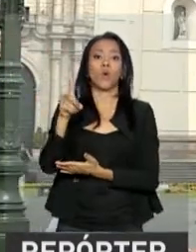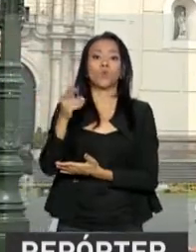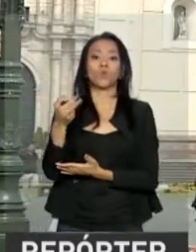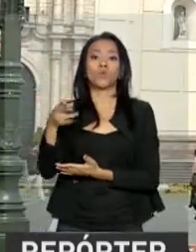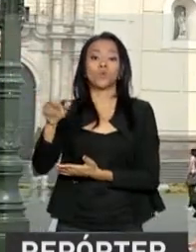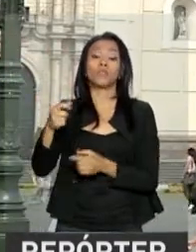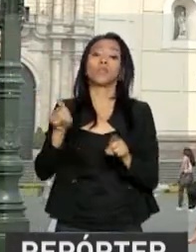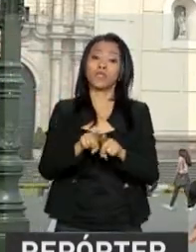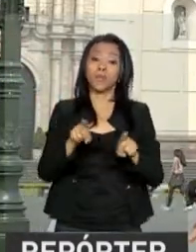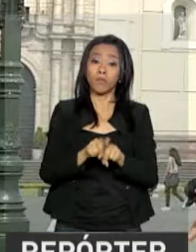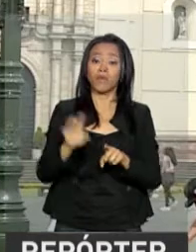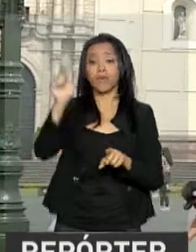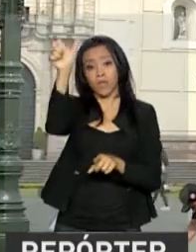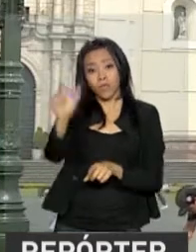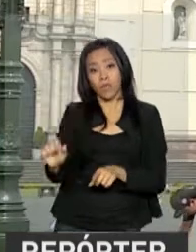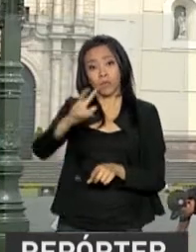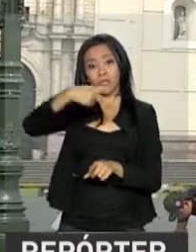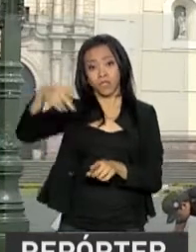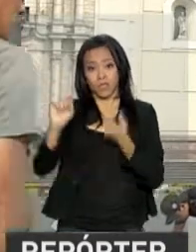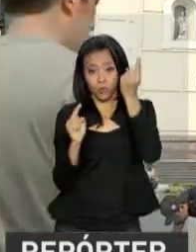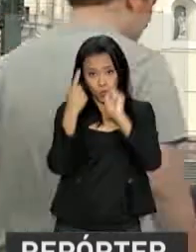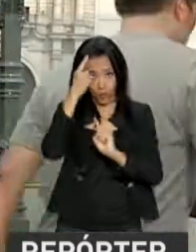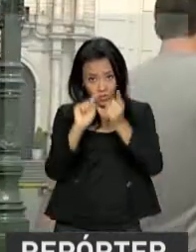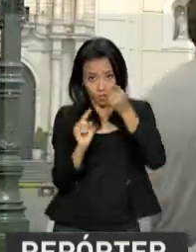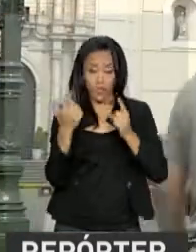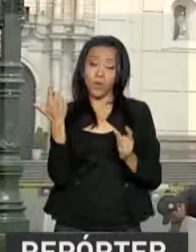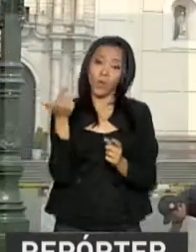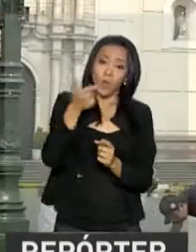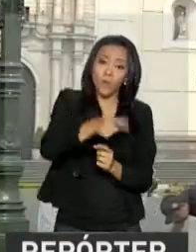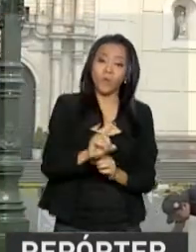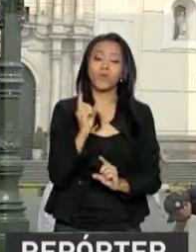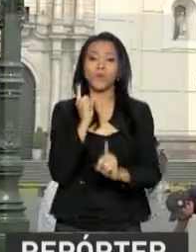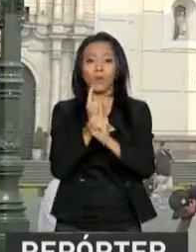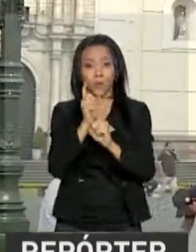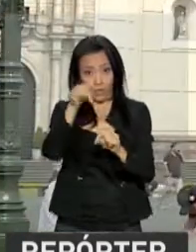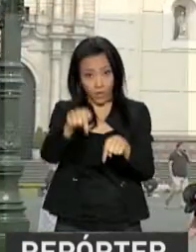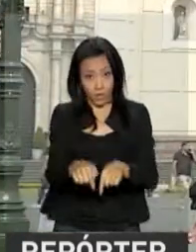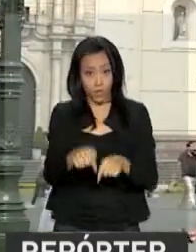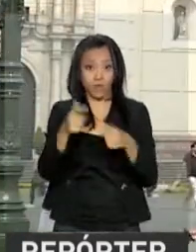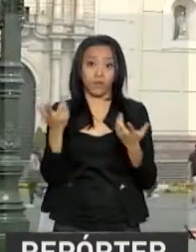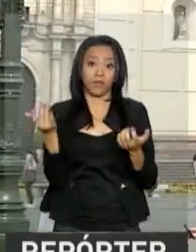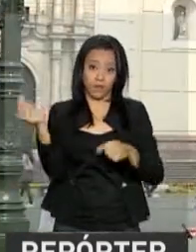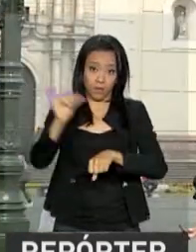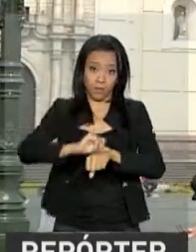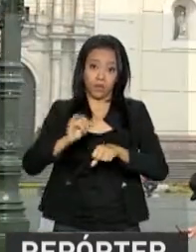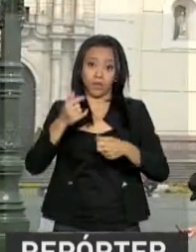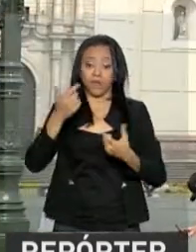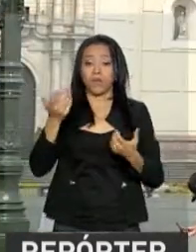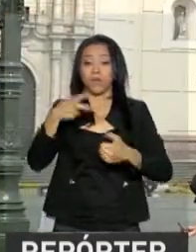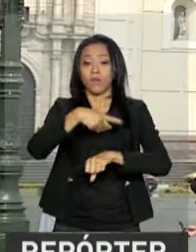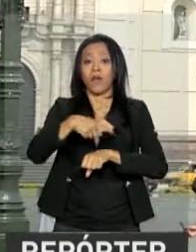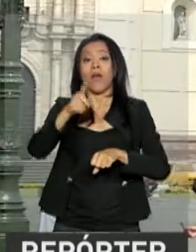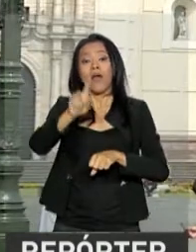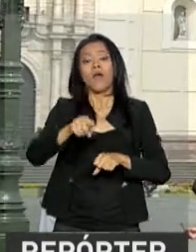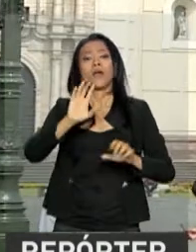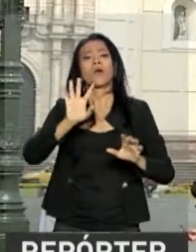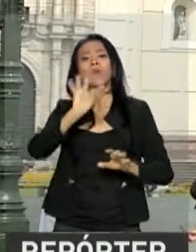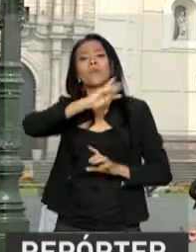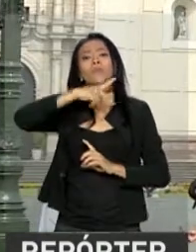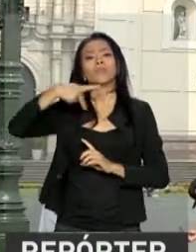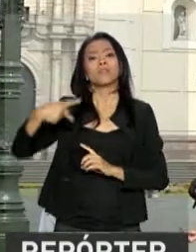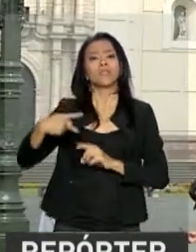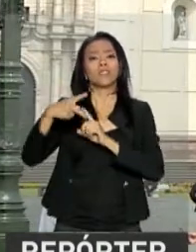chile sebastian pinera outro encontro que deve ocorrer aqui em lima no peru é com o presidente da câmara de comércio dos estados